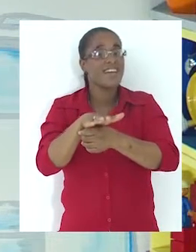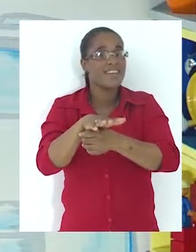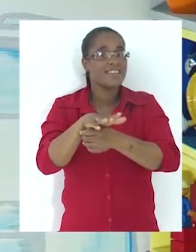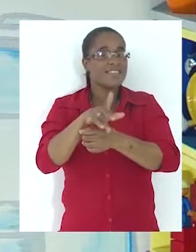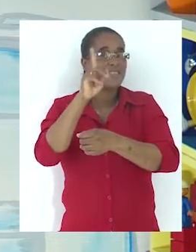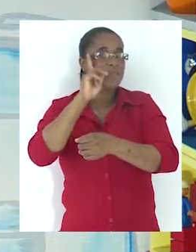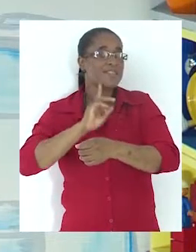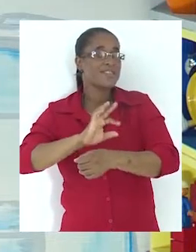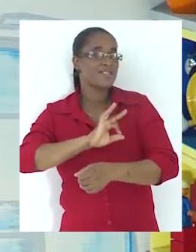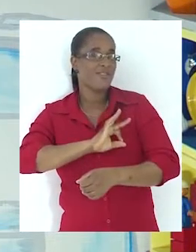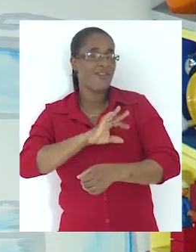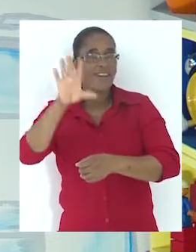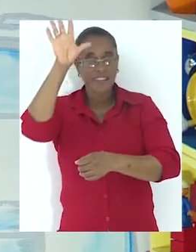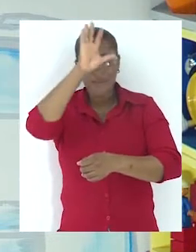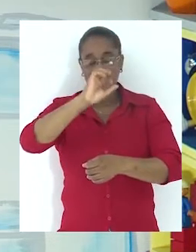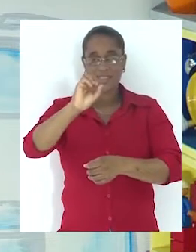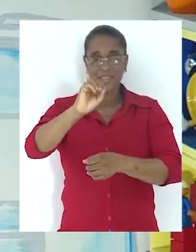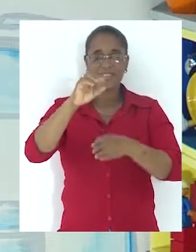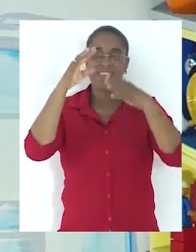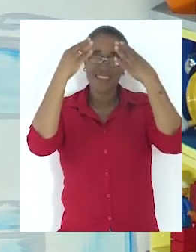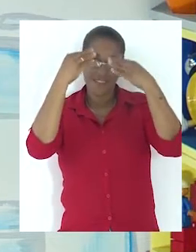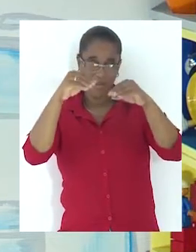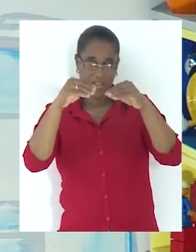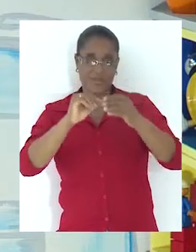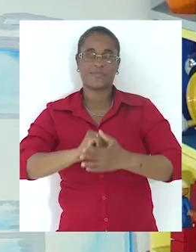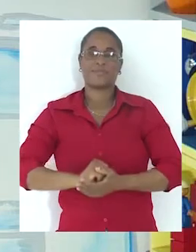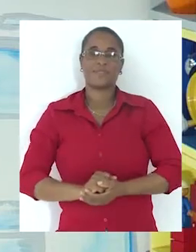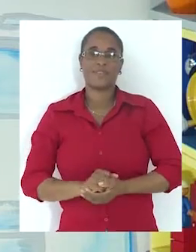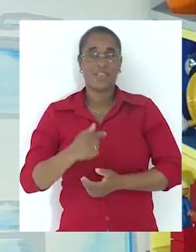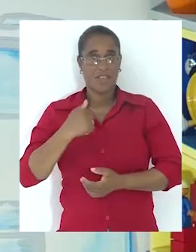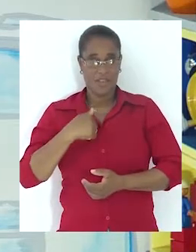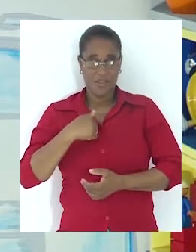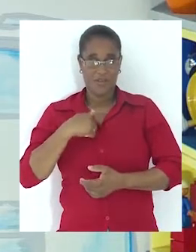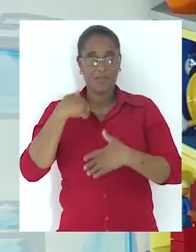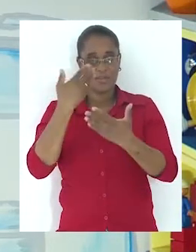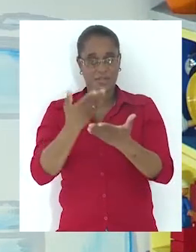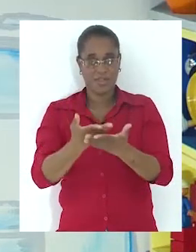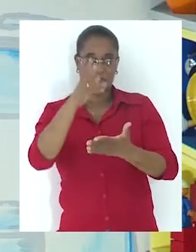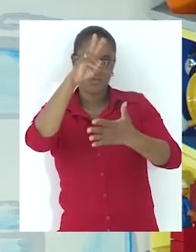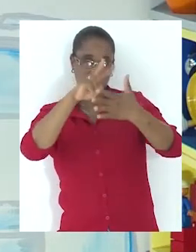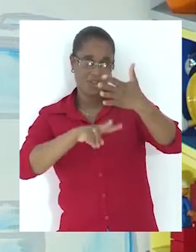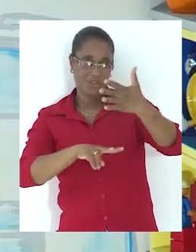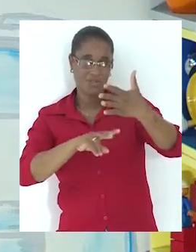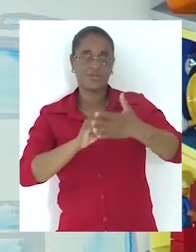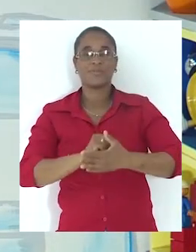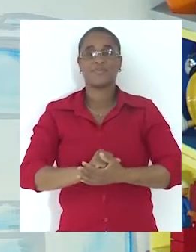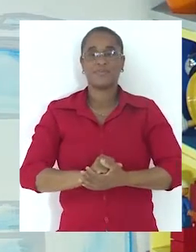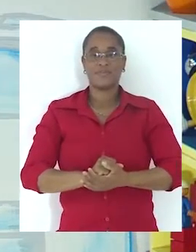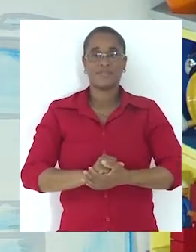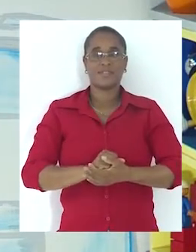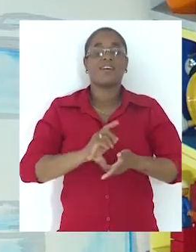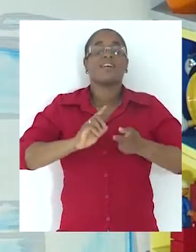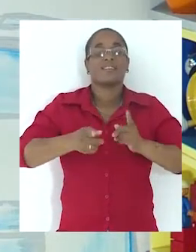da senhora Ministra da Educação, vou passar o texto, portanto, o texto